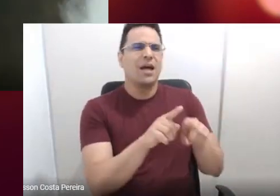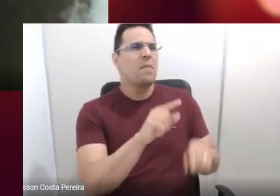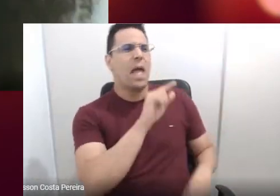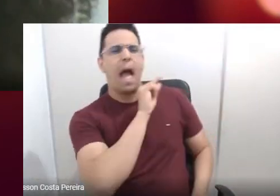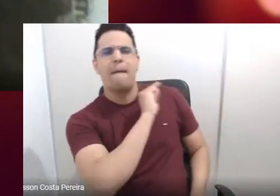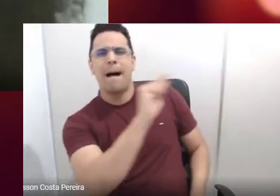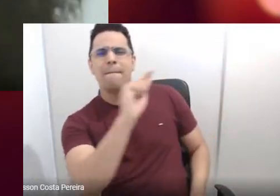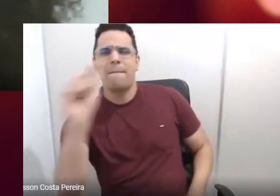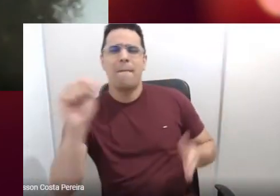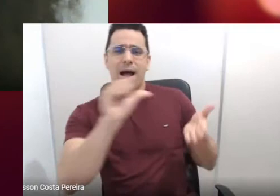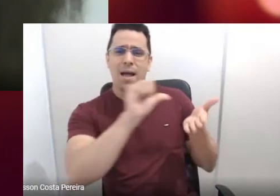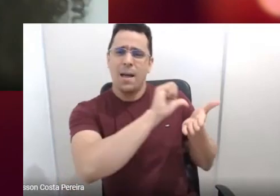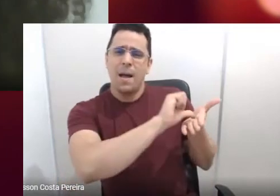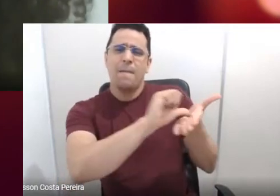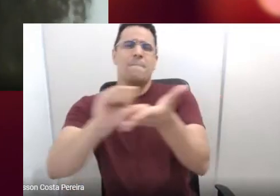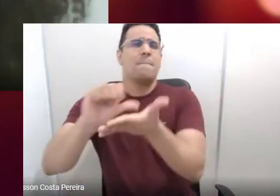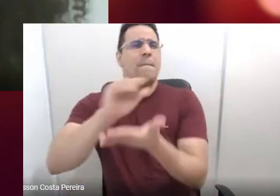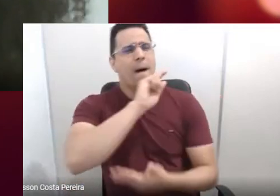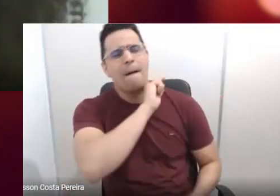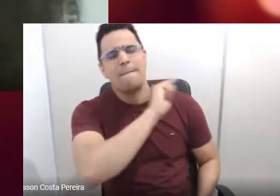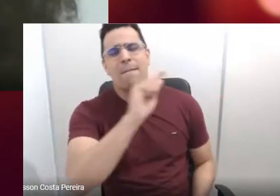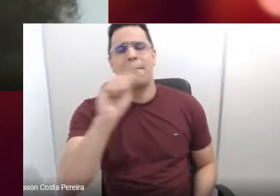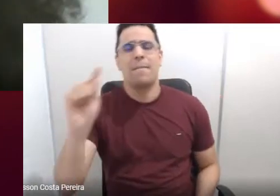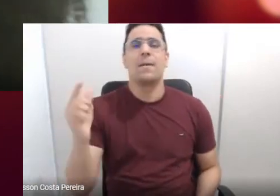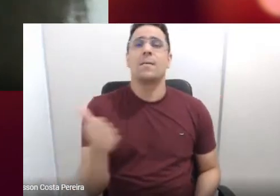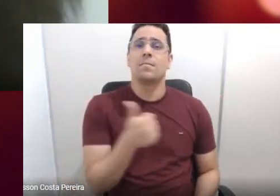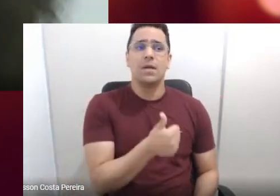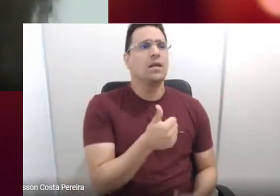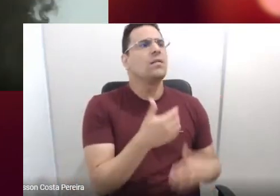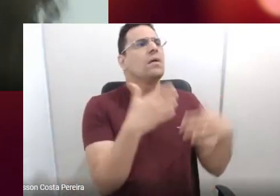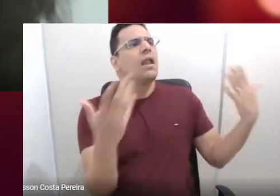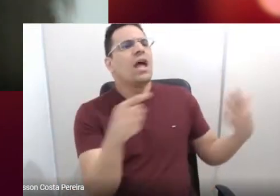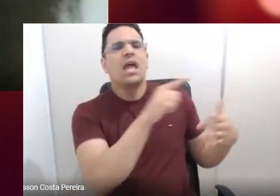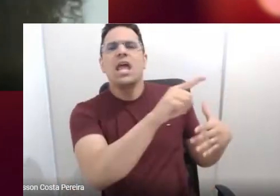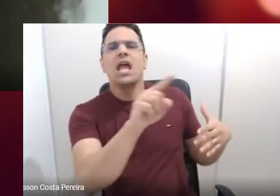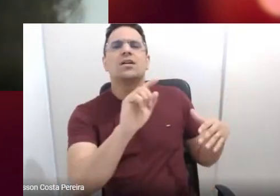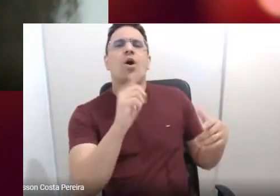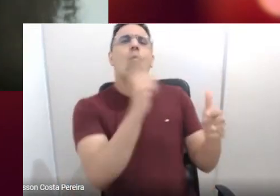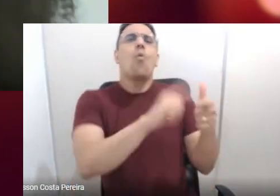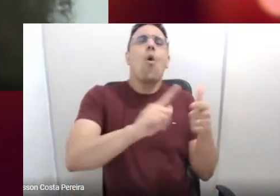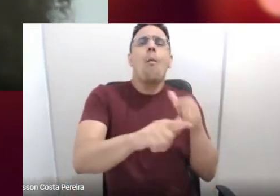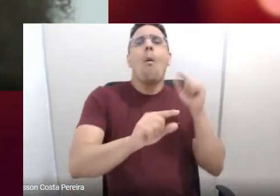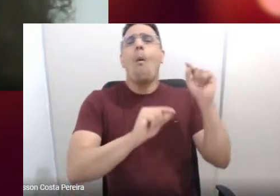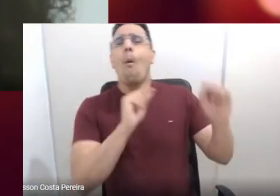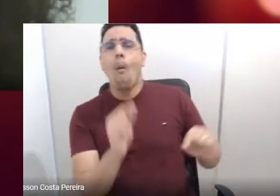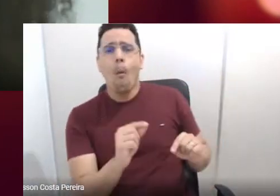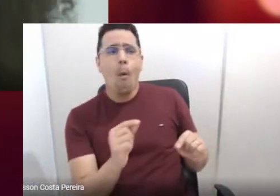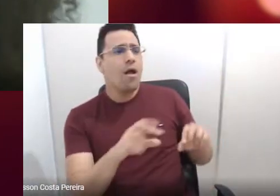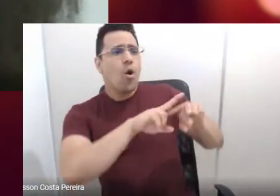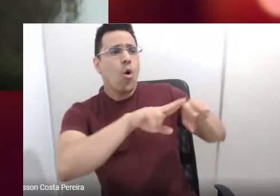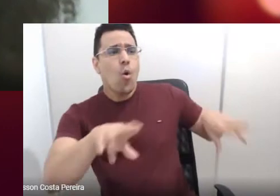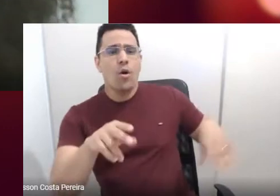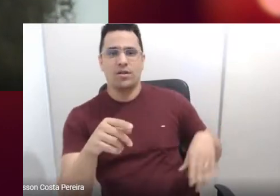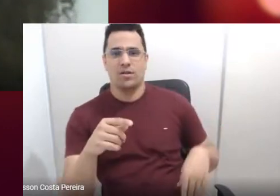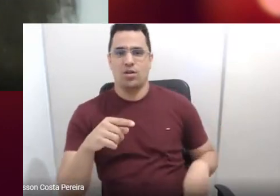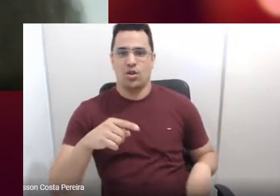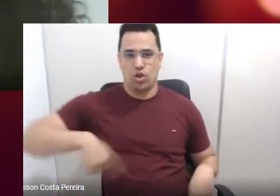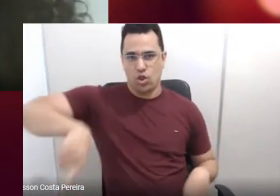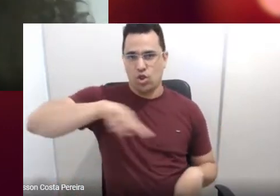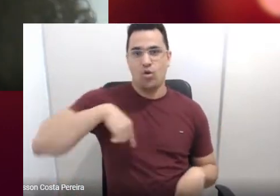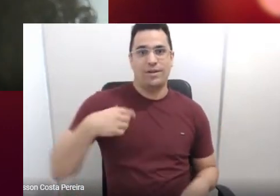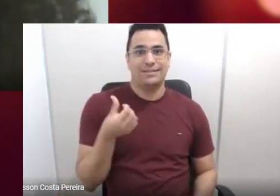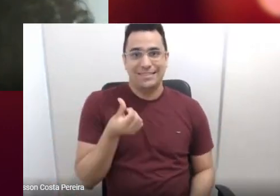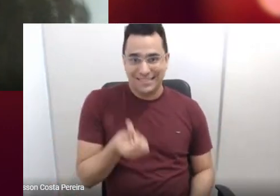colocou disponível para conversar com os outros campos também, para, né, colher a realidade, né,